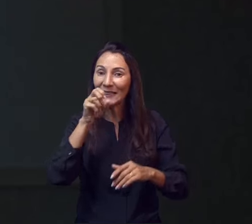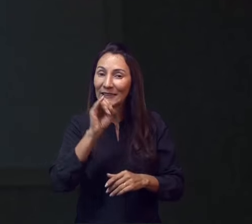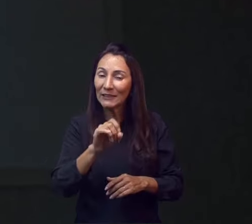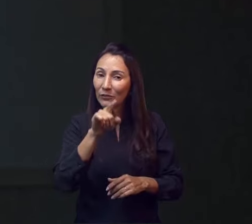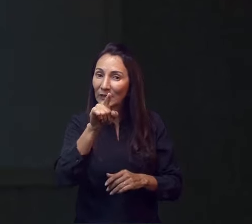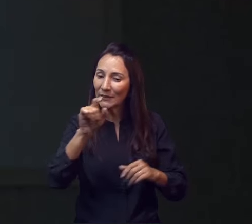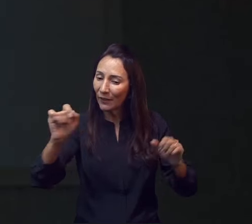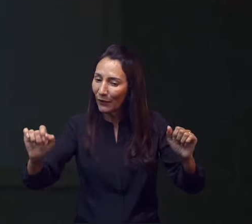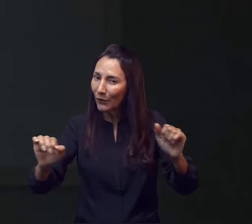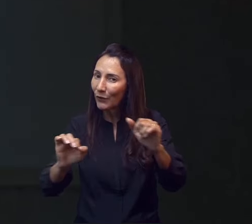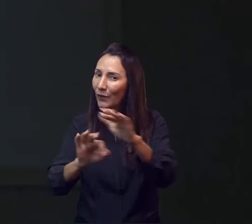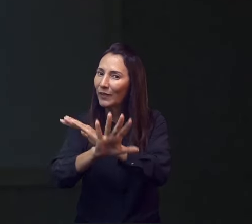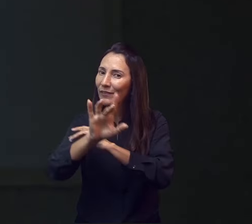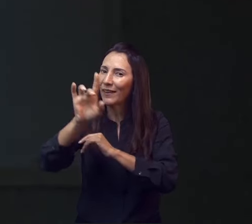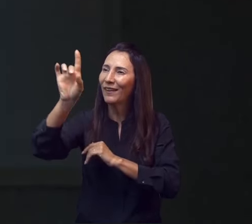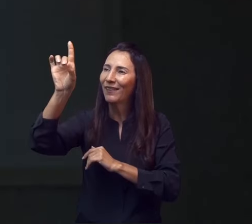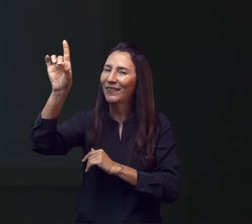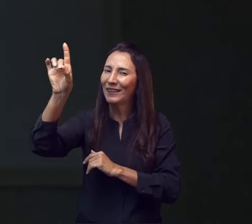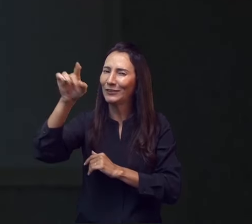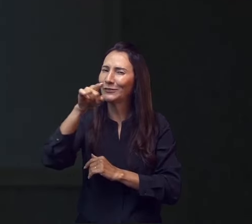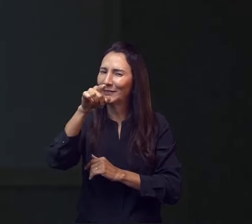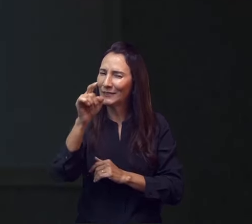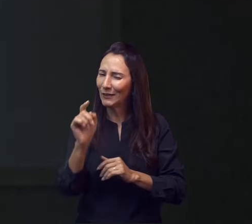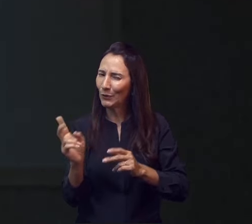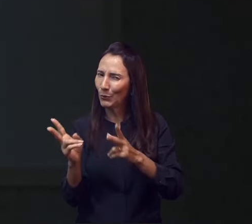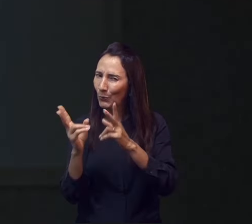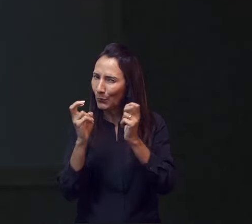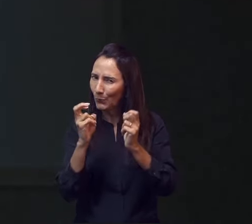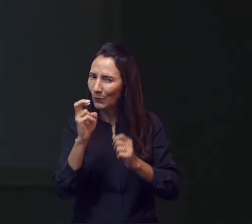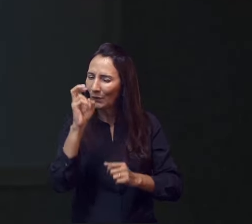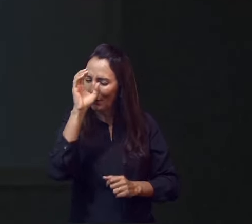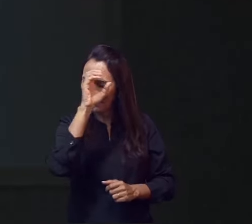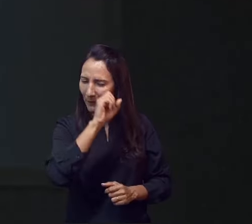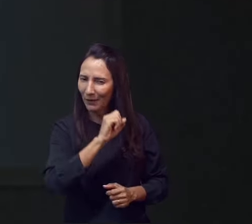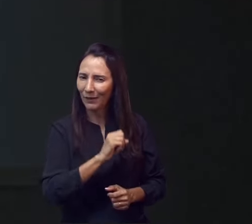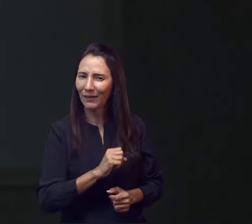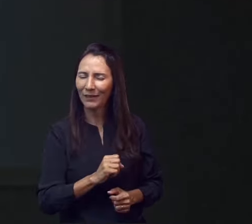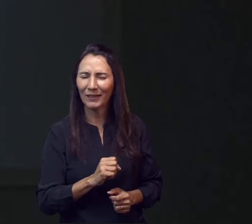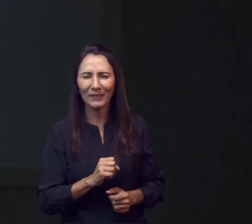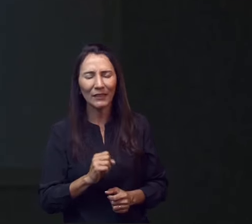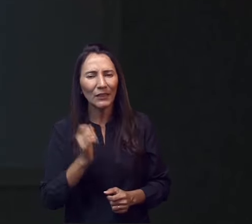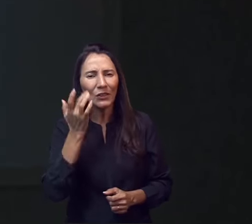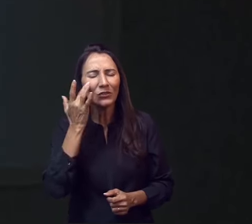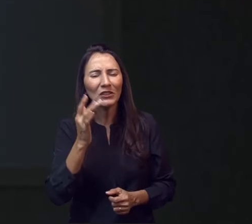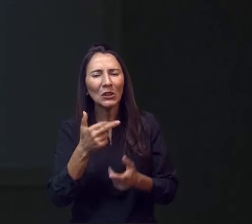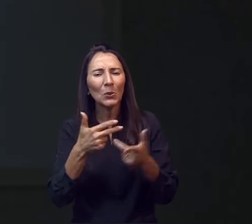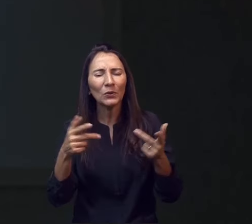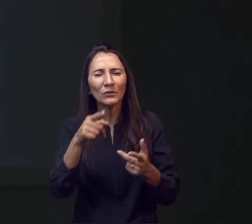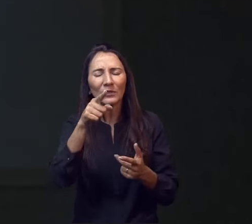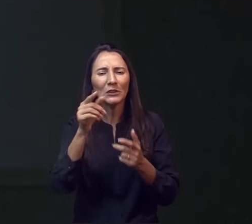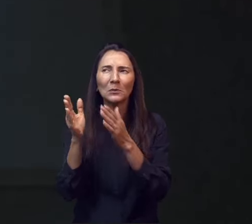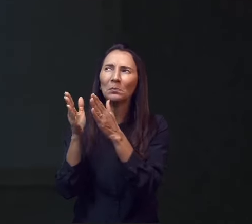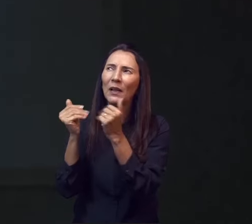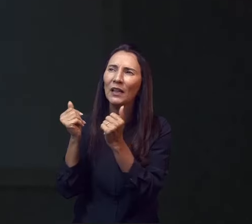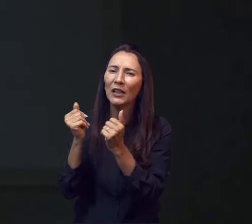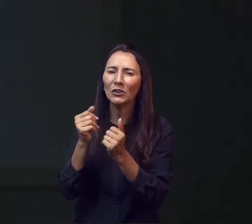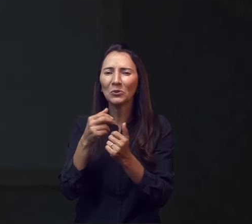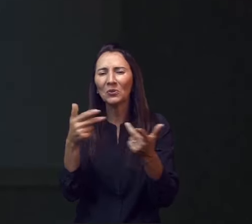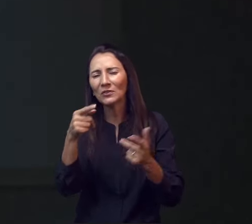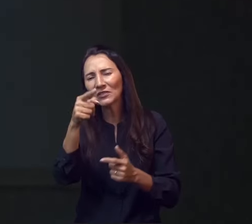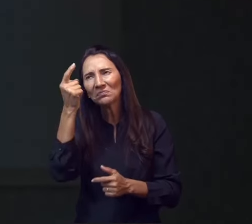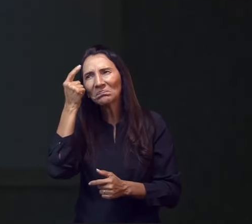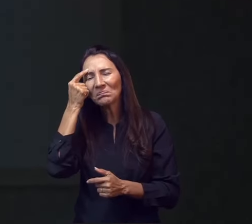aprenda isso igreja aprenda isso meu irmão eu não sei o que que você pede a Deus ou que você pensa